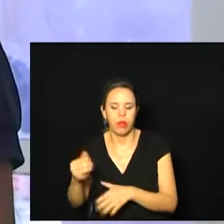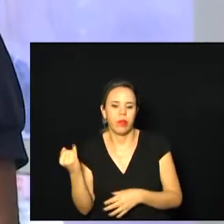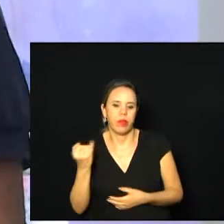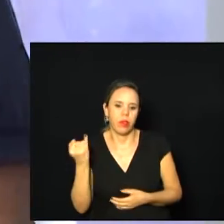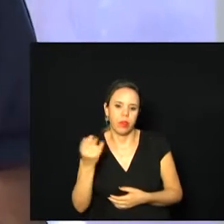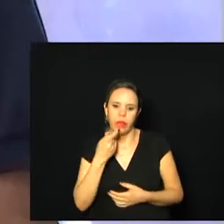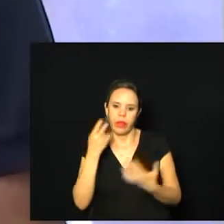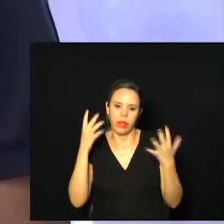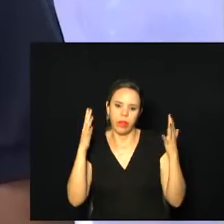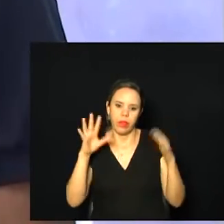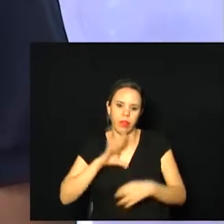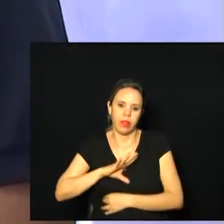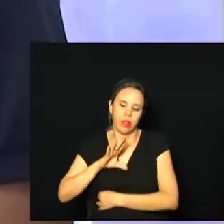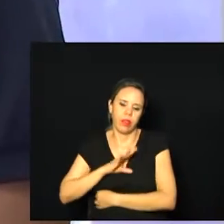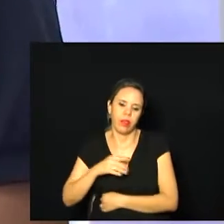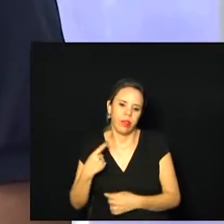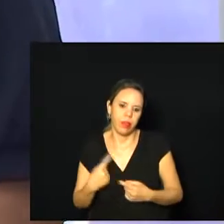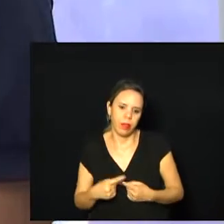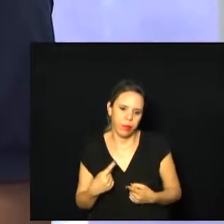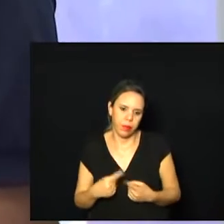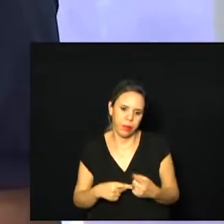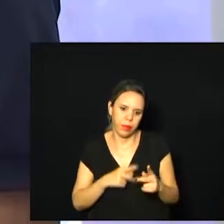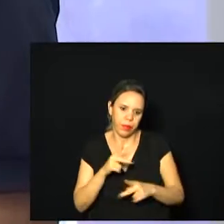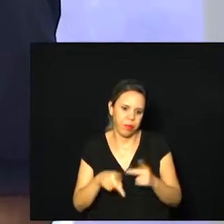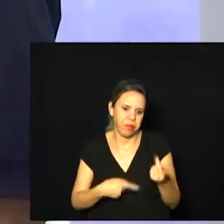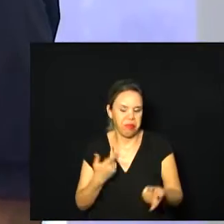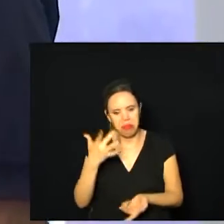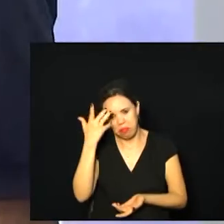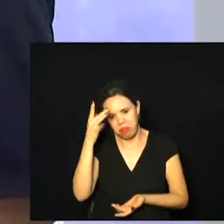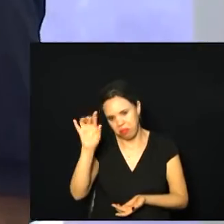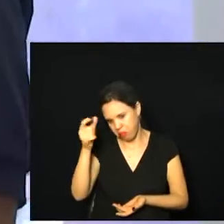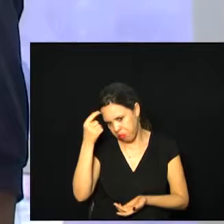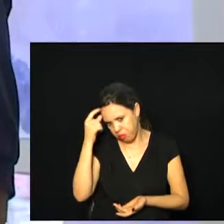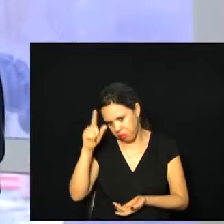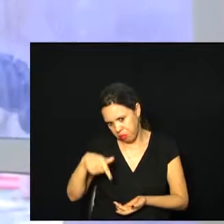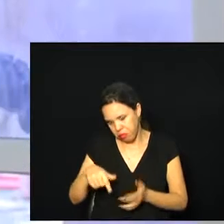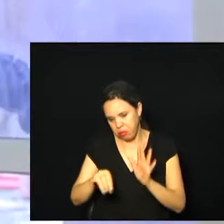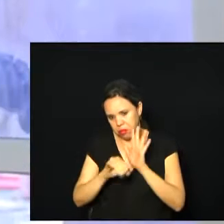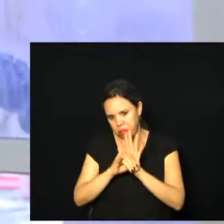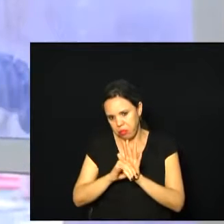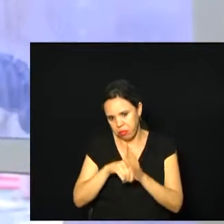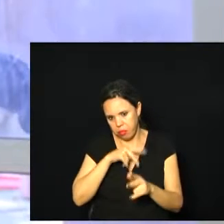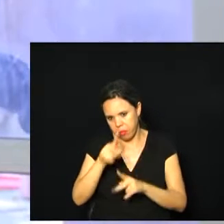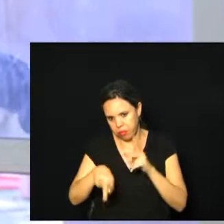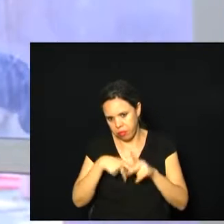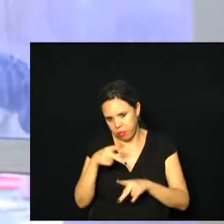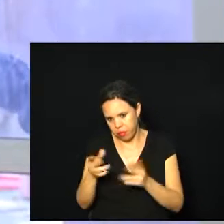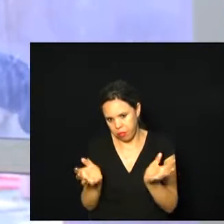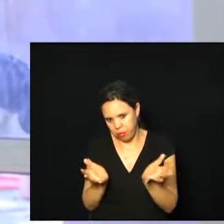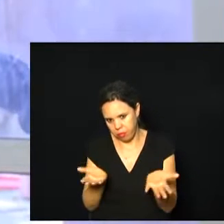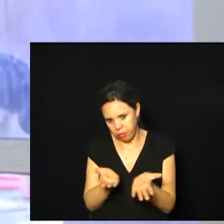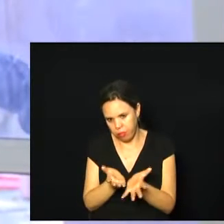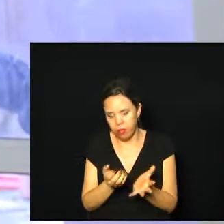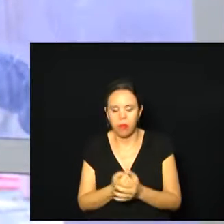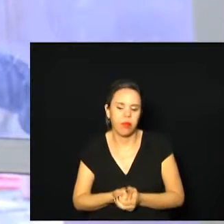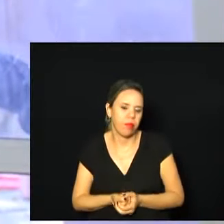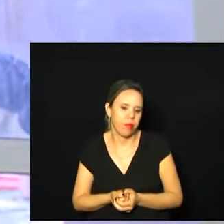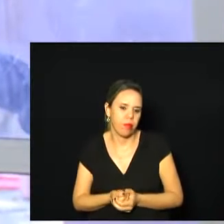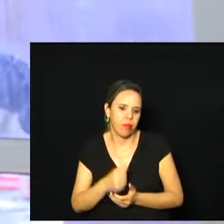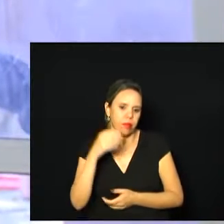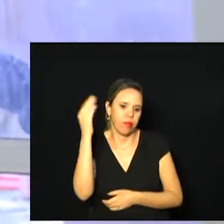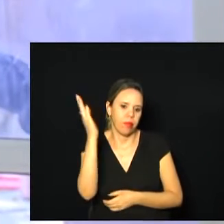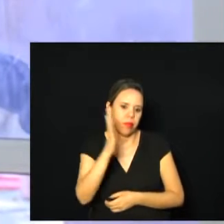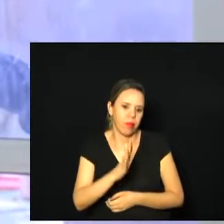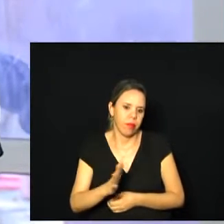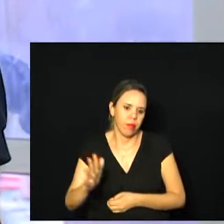gente celebrar a língua portuguesa, porque as pessoas não têm noção de que a língua é a identidade de um povo, né? O povo